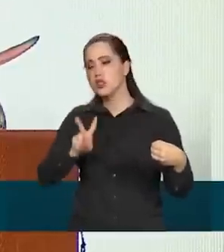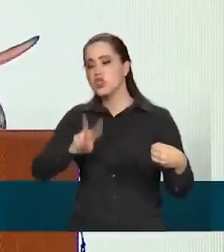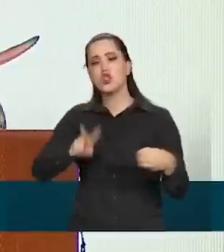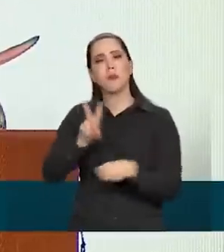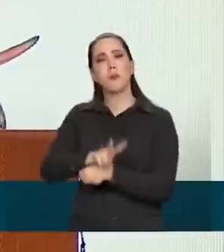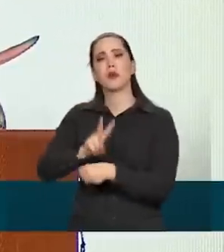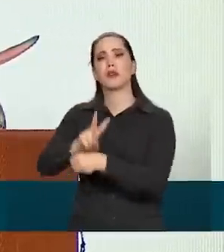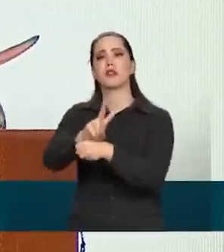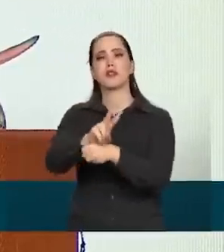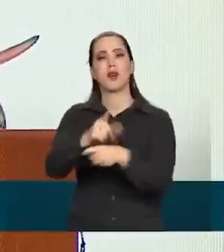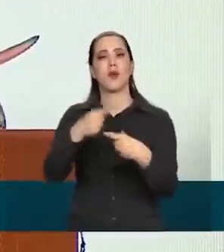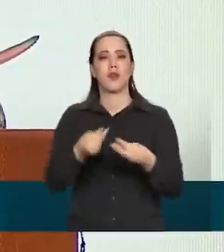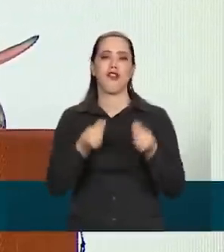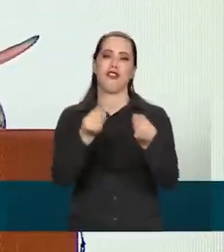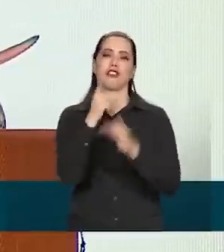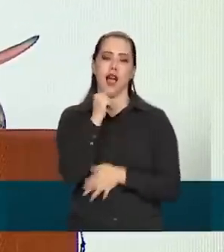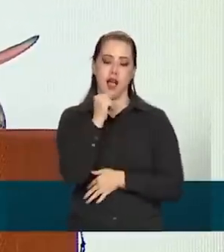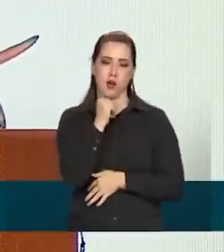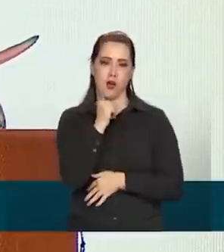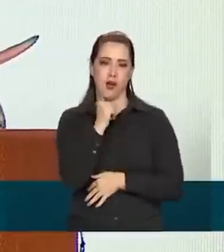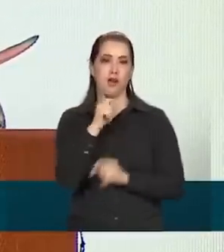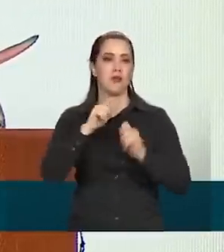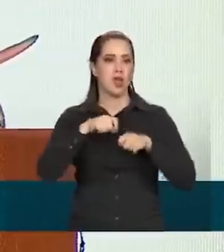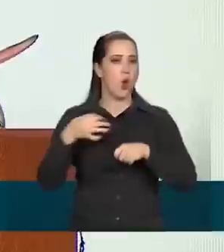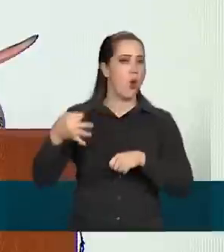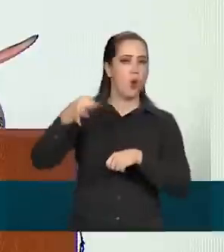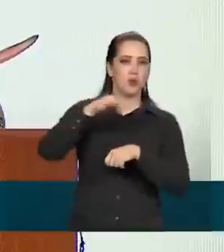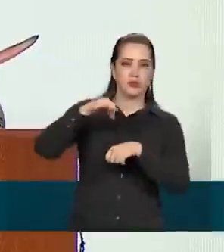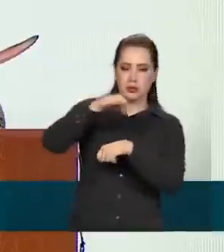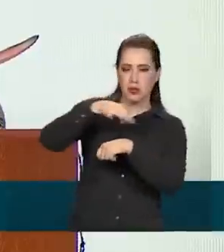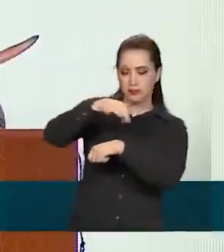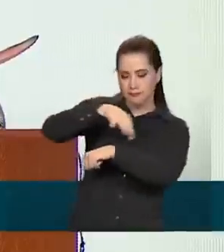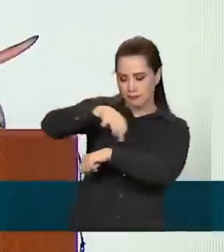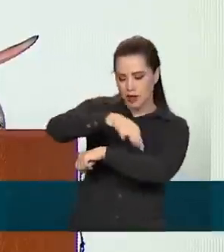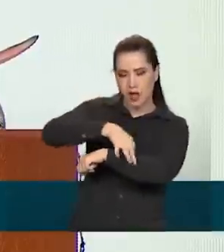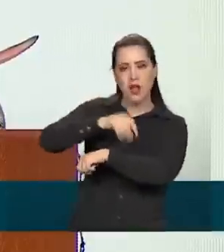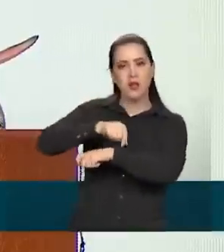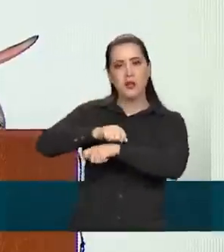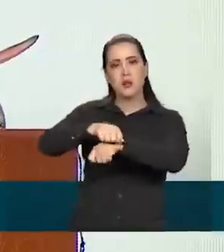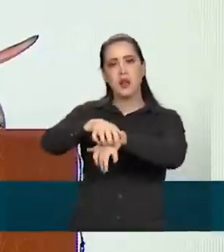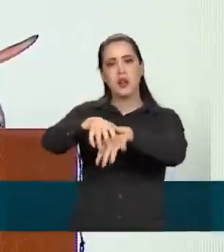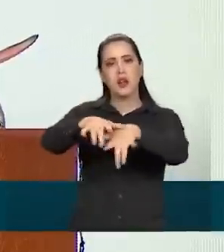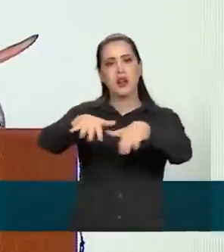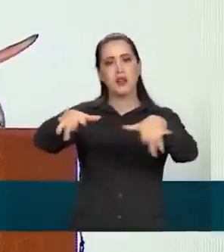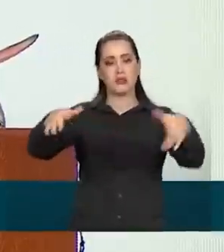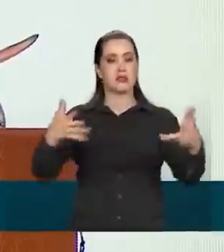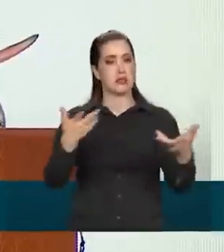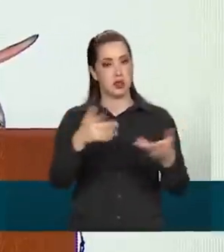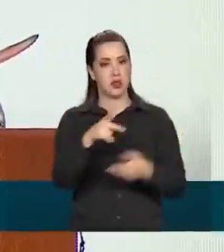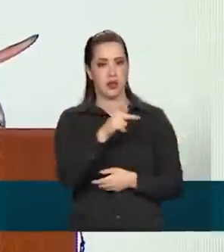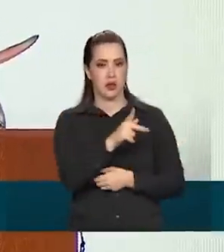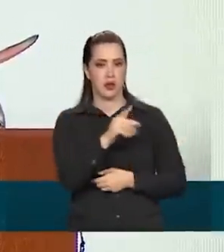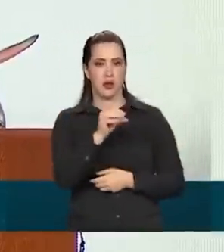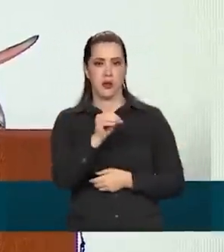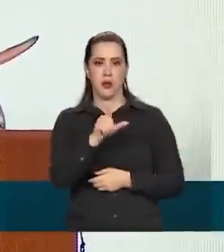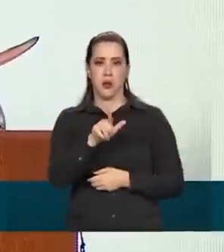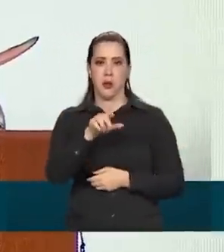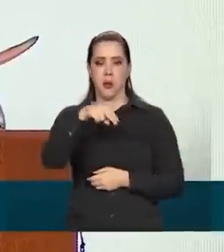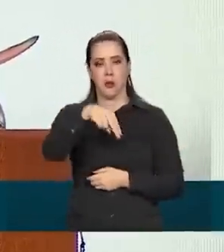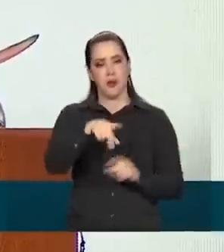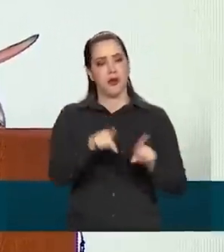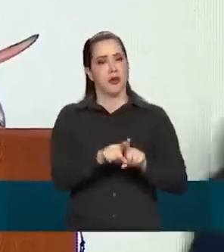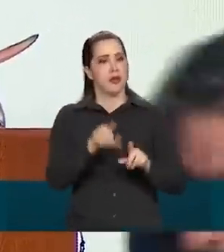agentes polinizadores e de tantos outros fatores sem os quais nada se